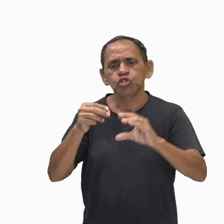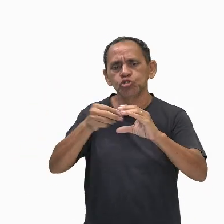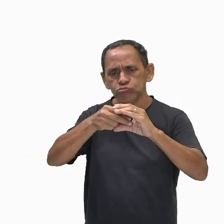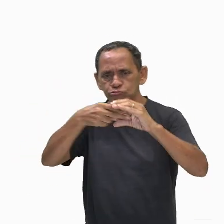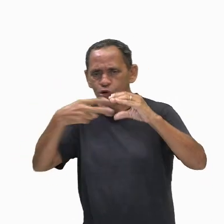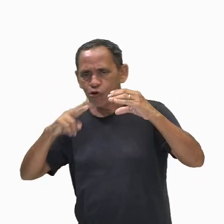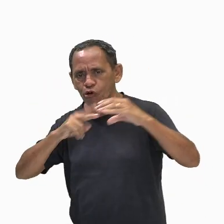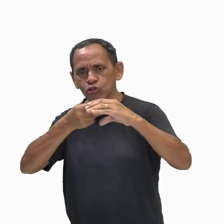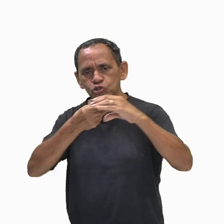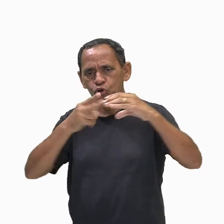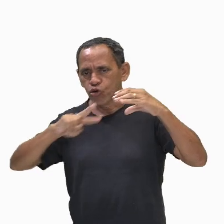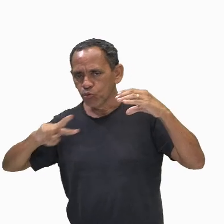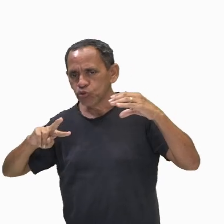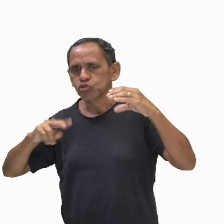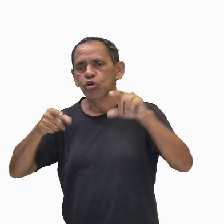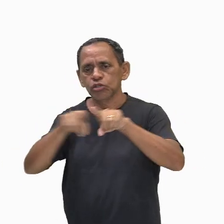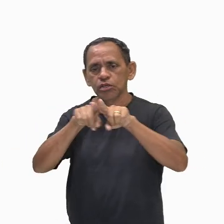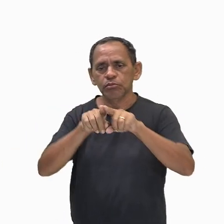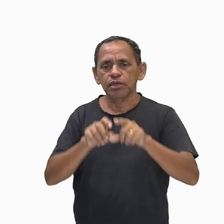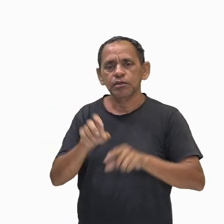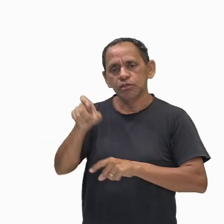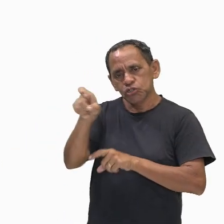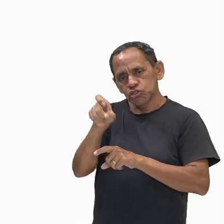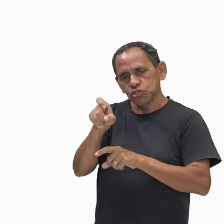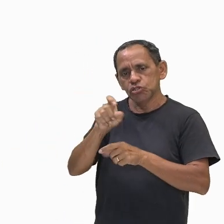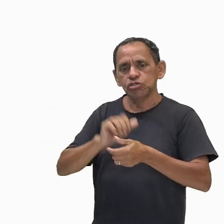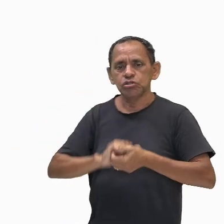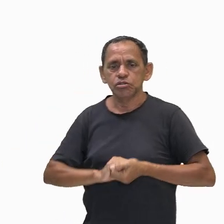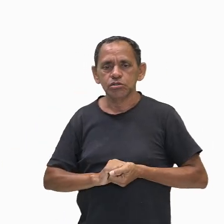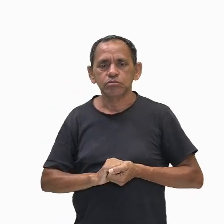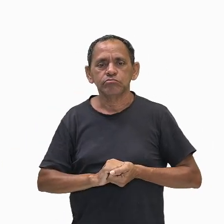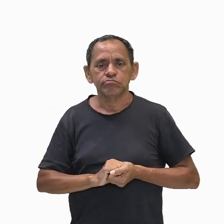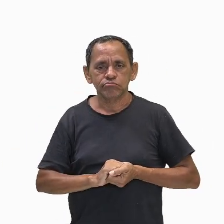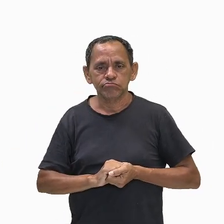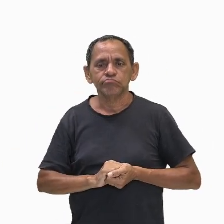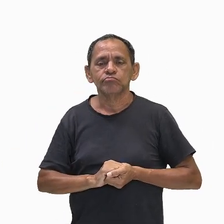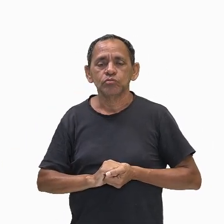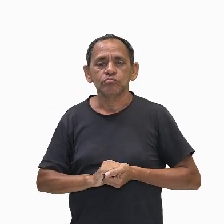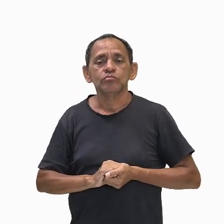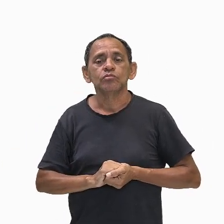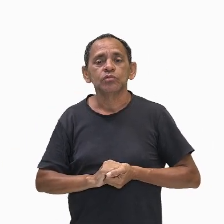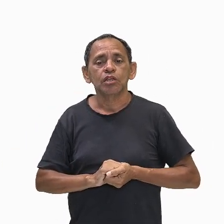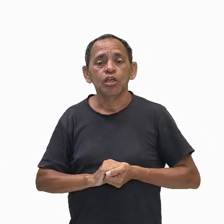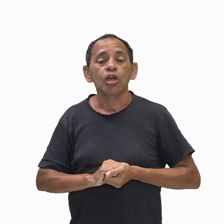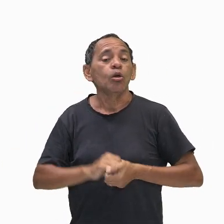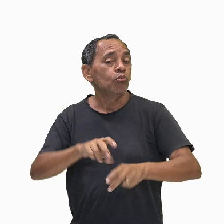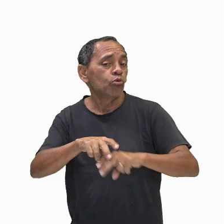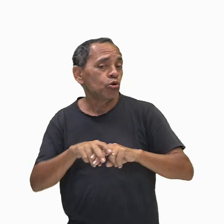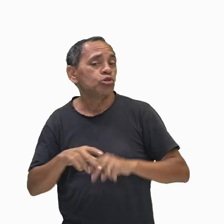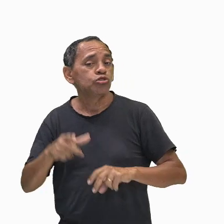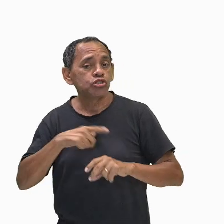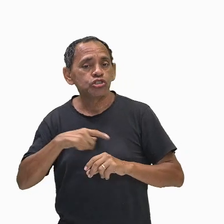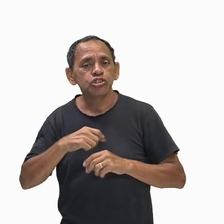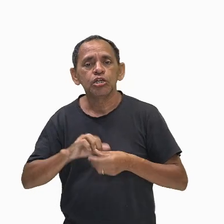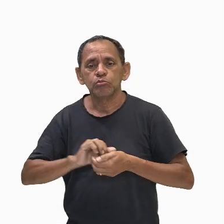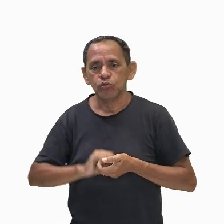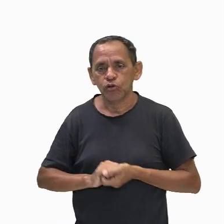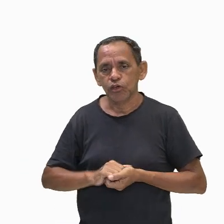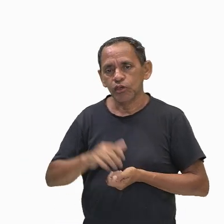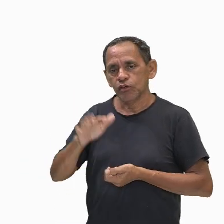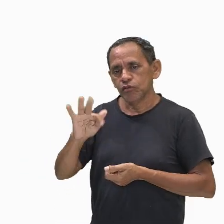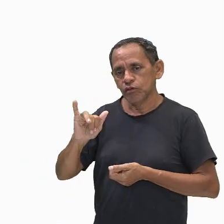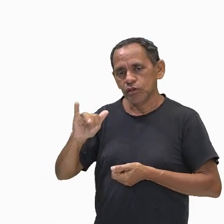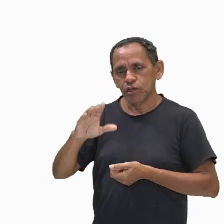e afeta os músculos e leva à fraqueza muscular progressiva. E também temos aí a fibrose cística, que